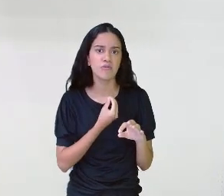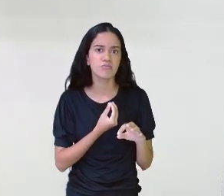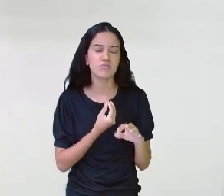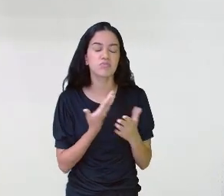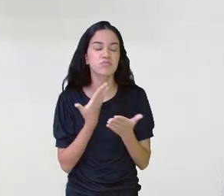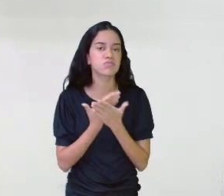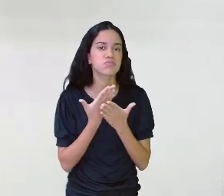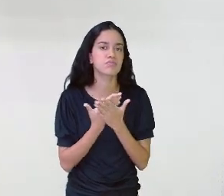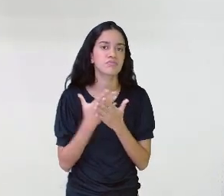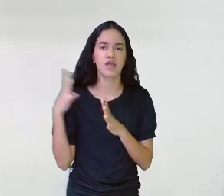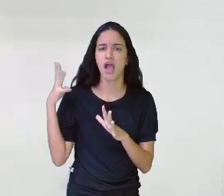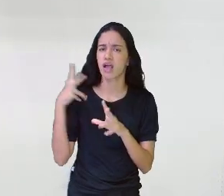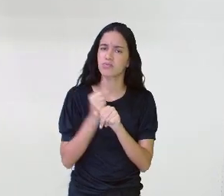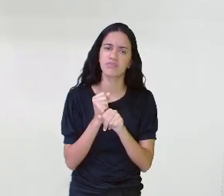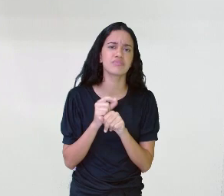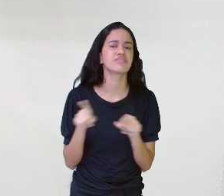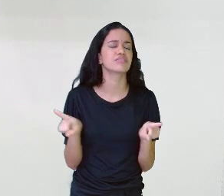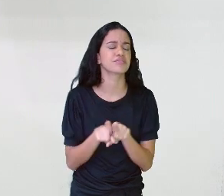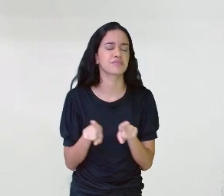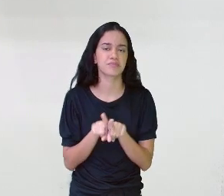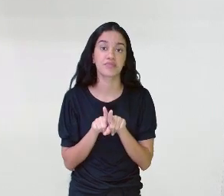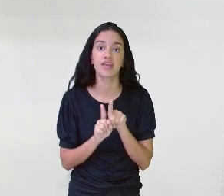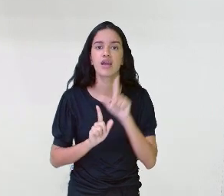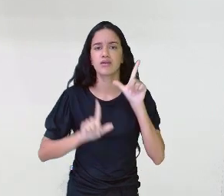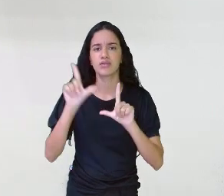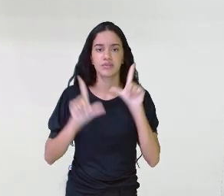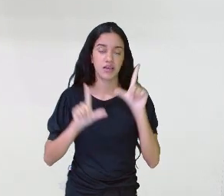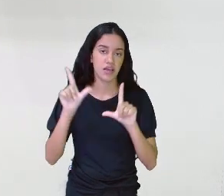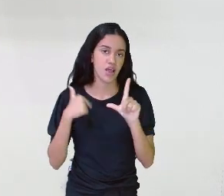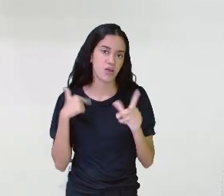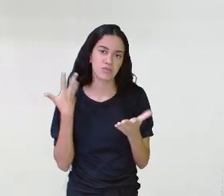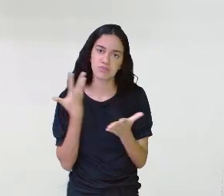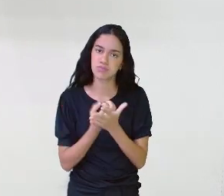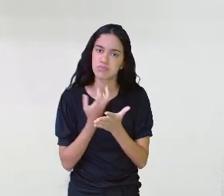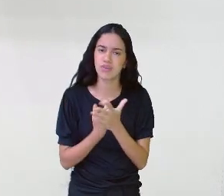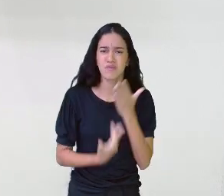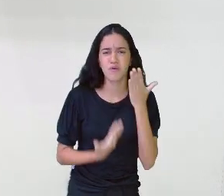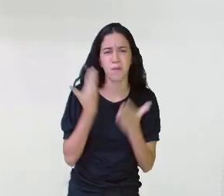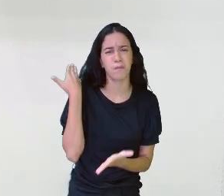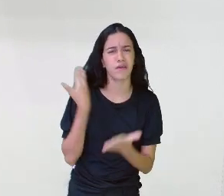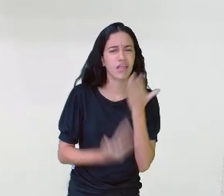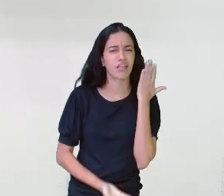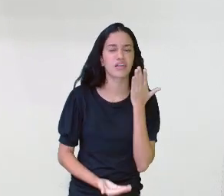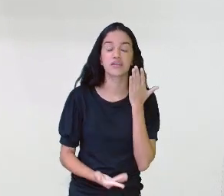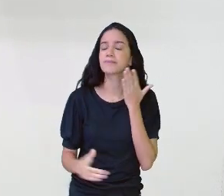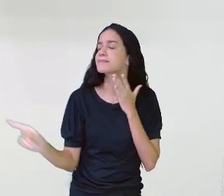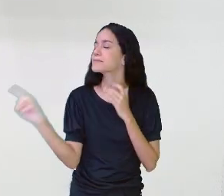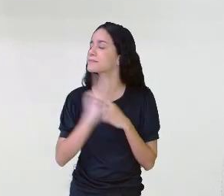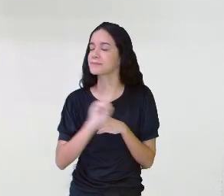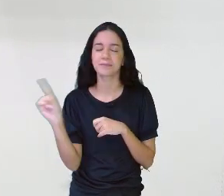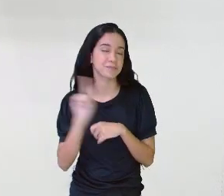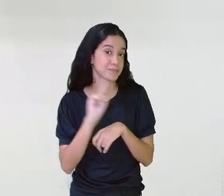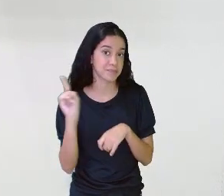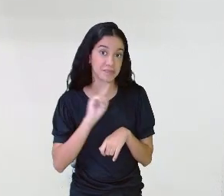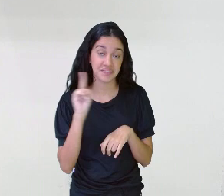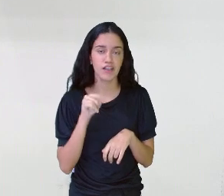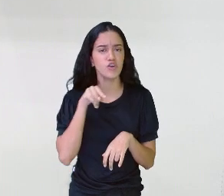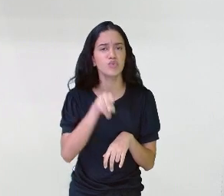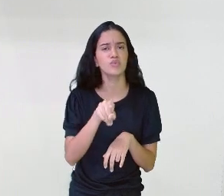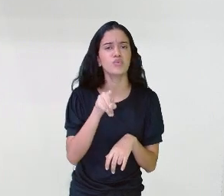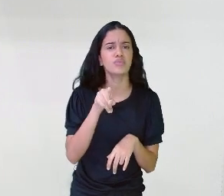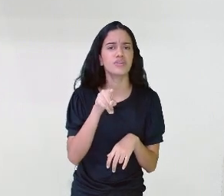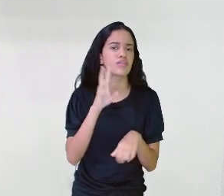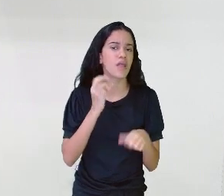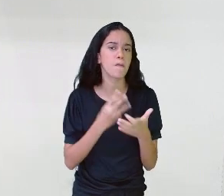consegui assistir a reprise, não consegui baixar o aplicativo, vou perder as aulas. De jeito nenhum. Você não